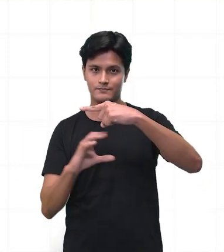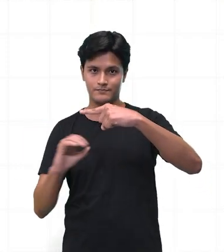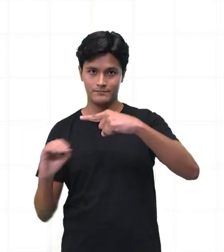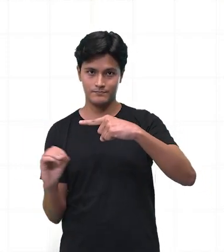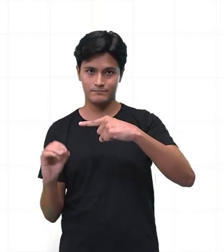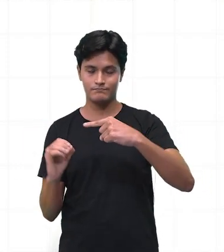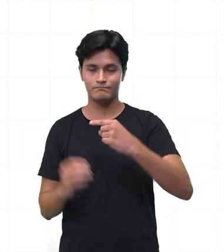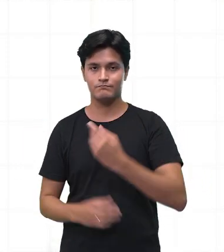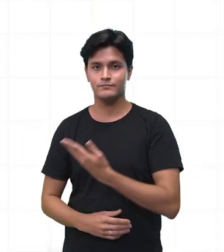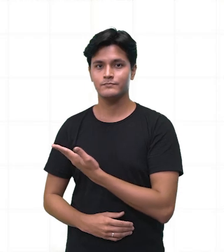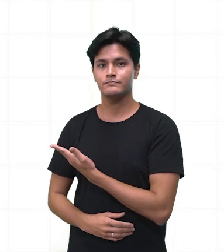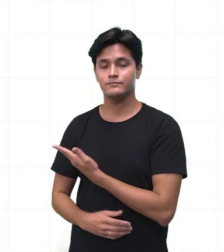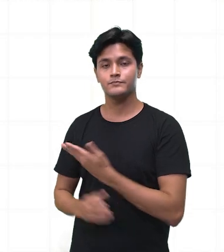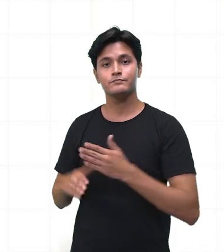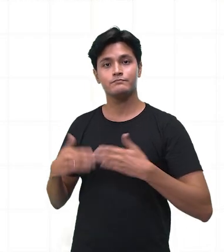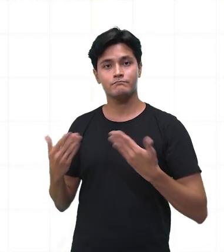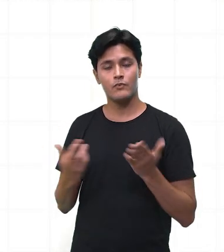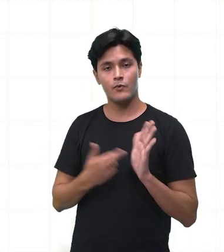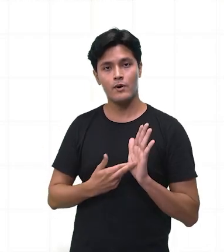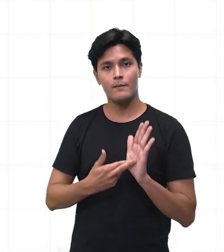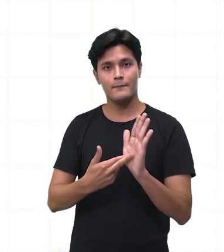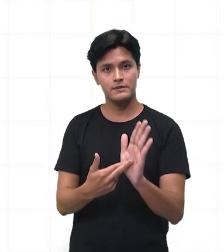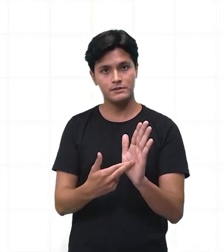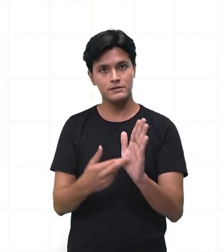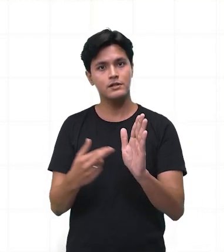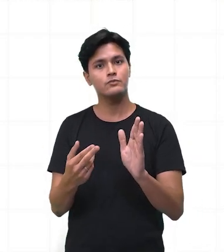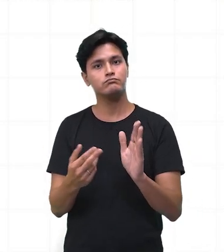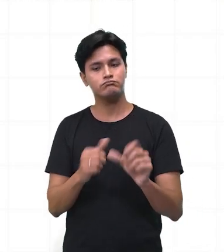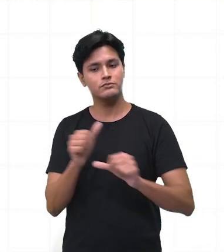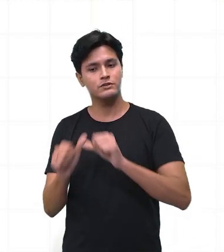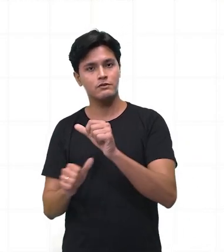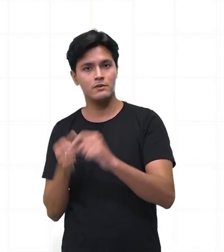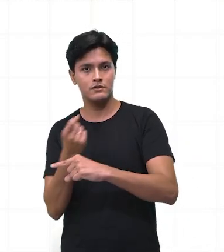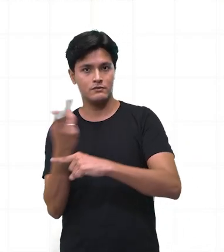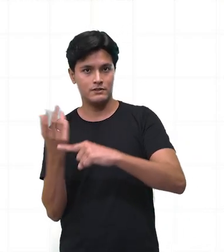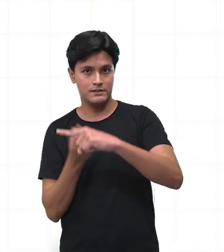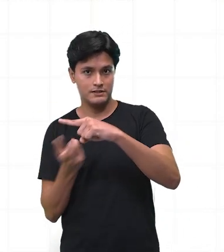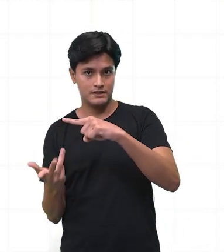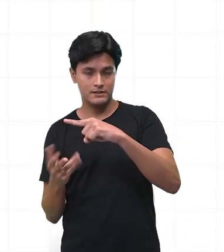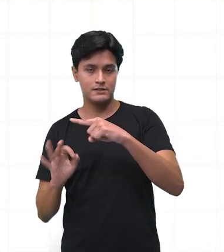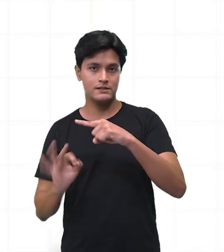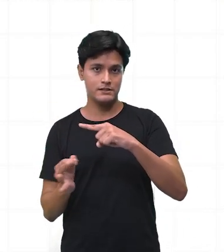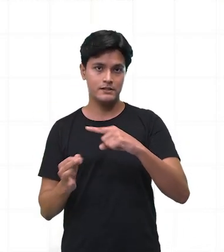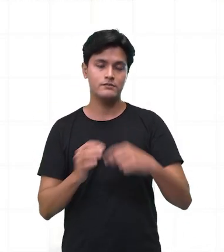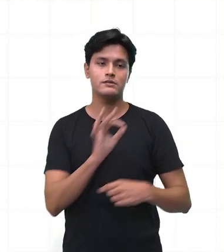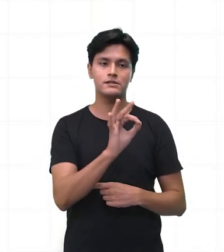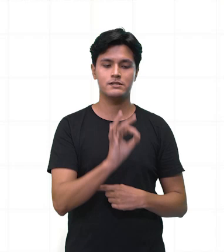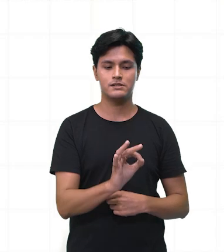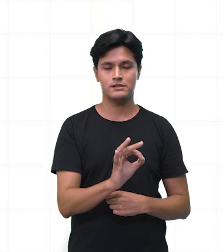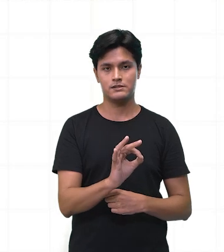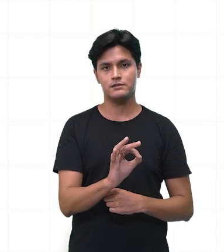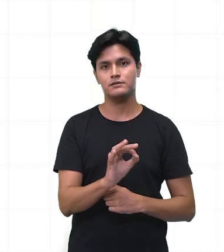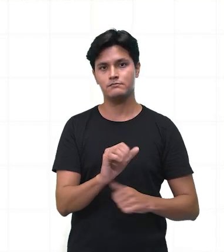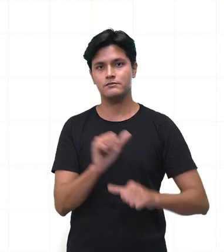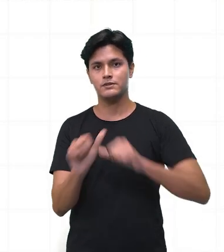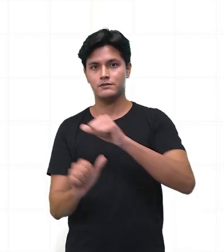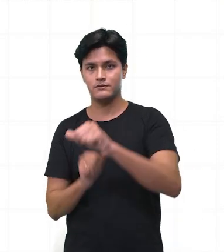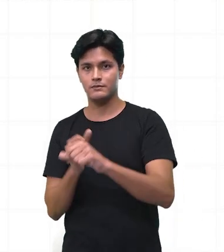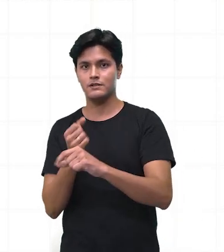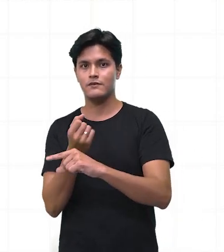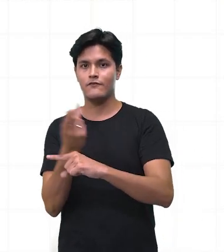Ok? Essa é a representação fracionária. Então, a gente transforma a porcentagem para a fração com denominador igual a